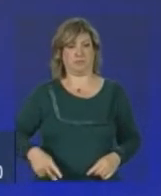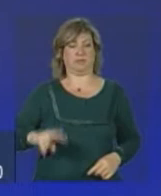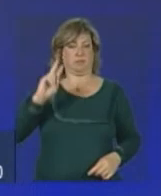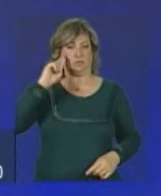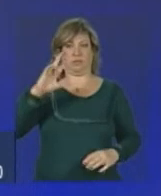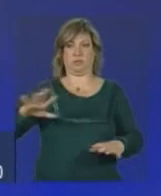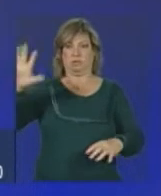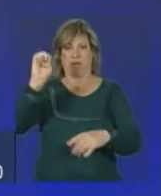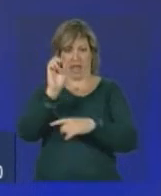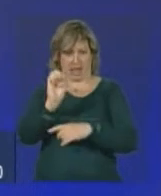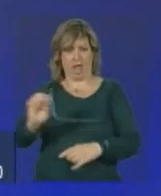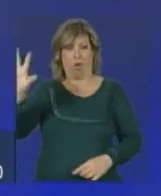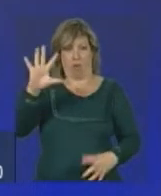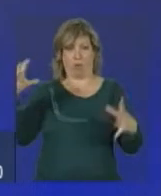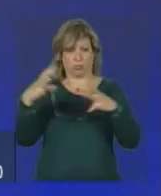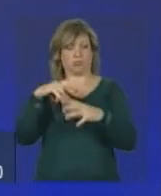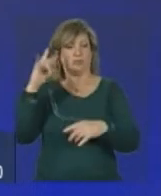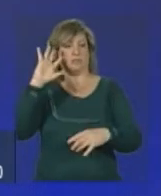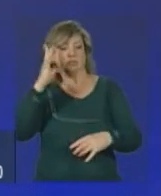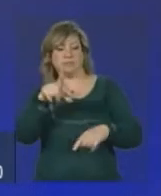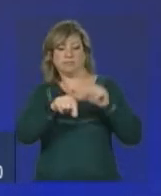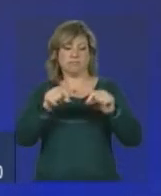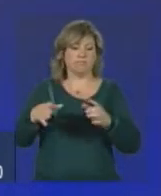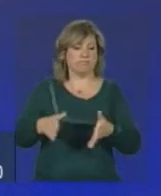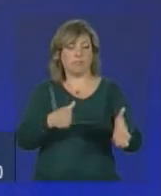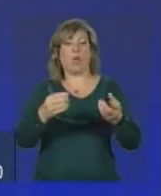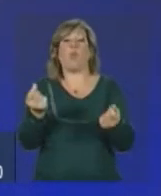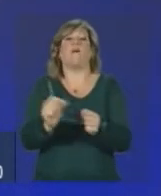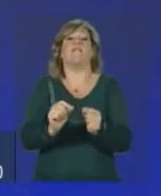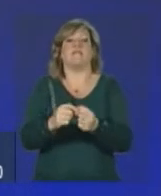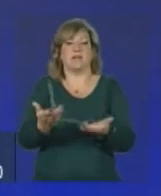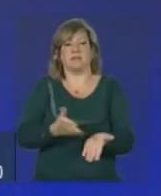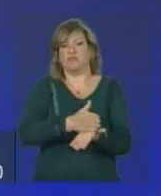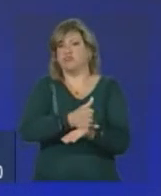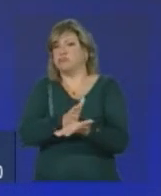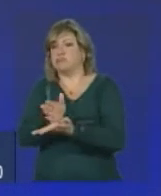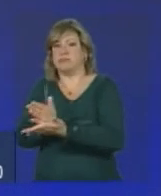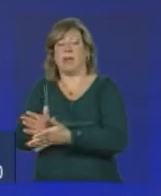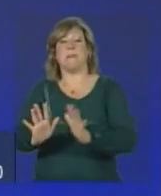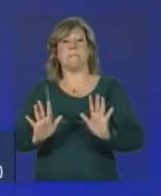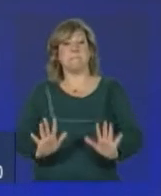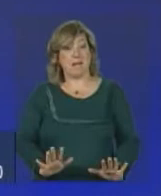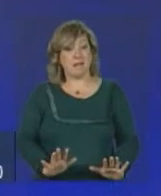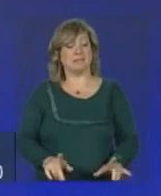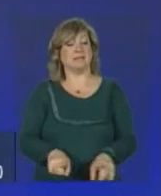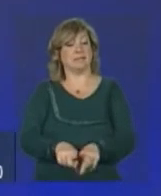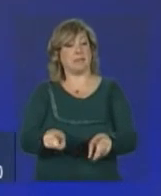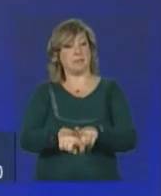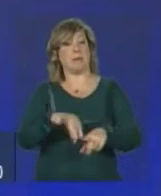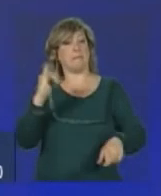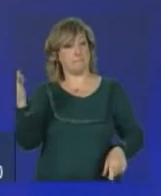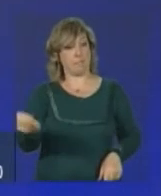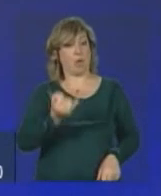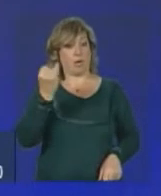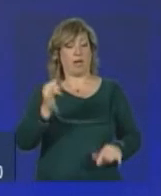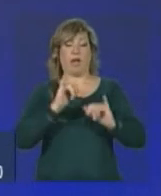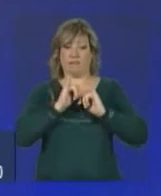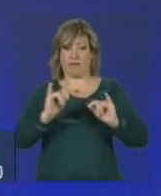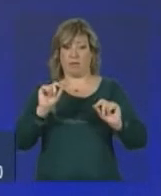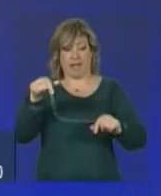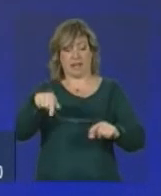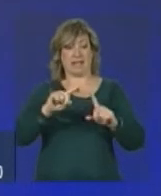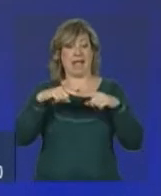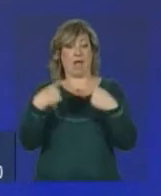si mesmos. Por outro lado, é importante destacar que nessa